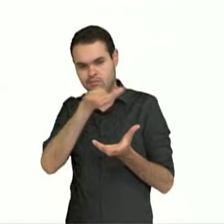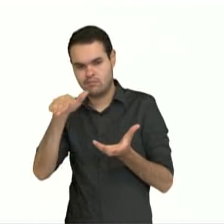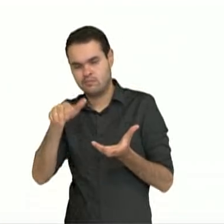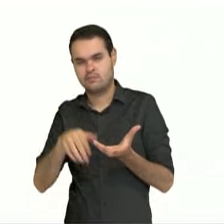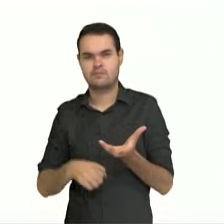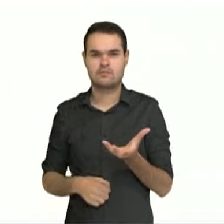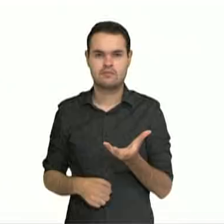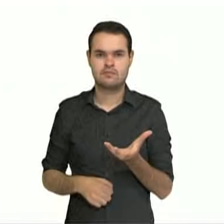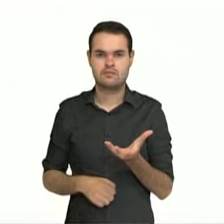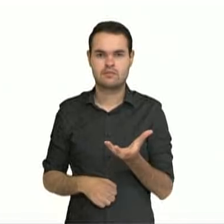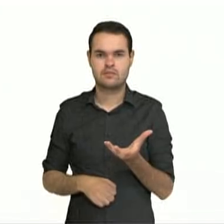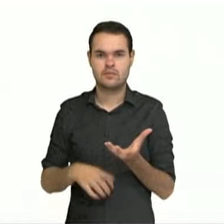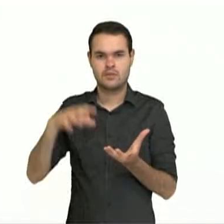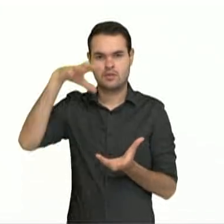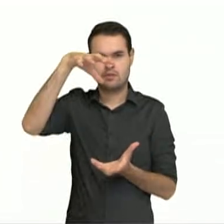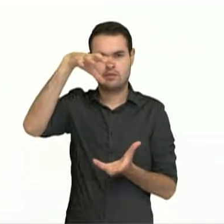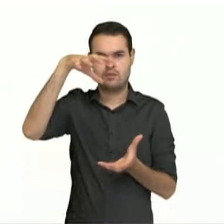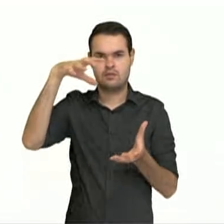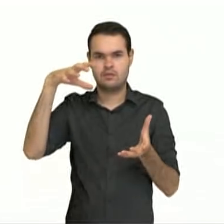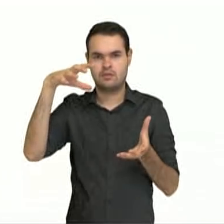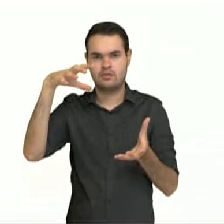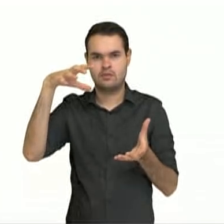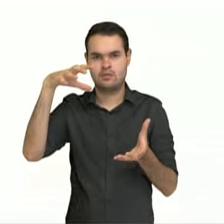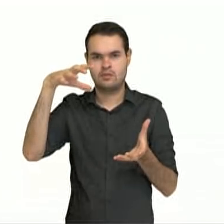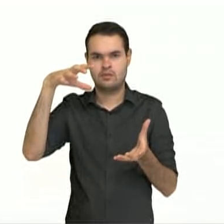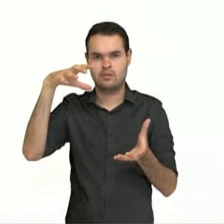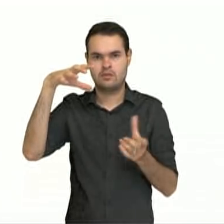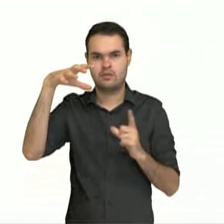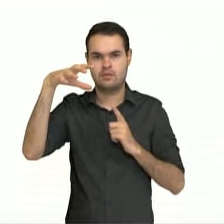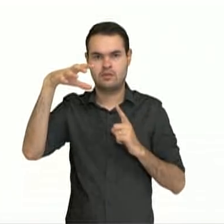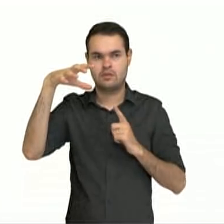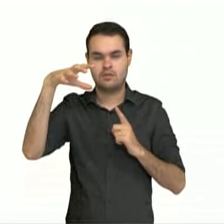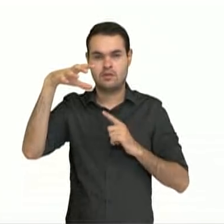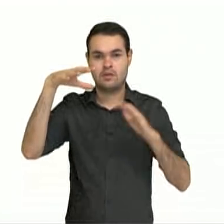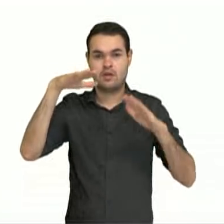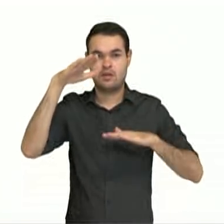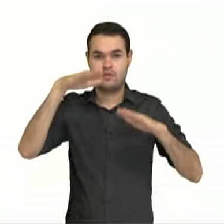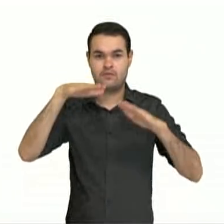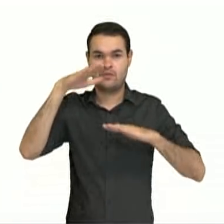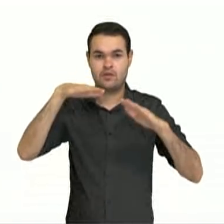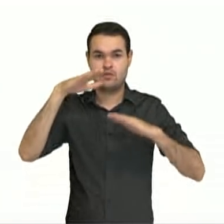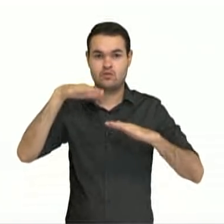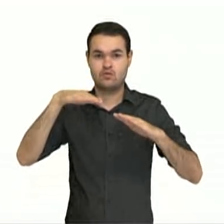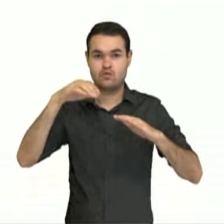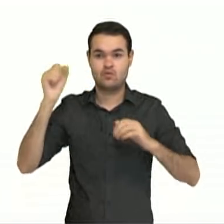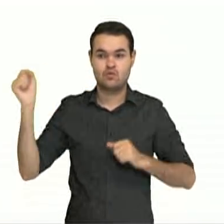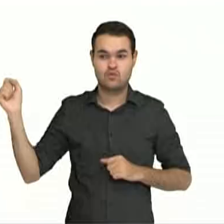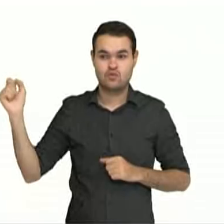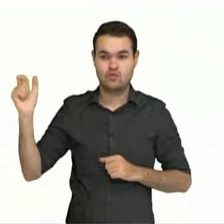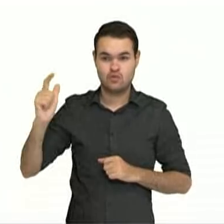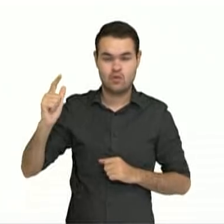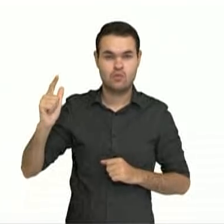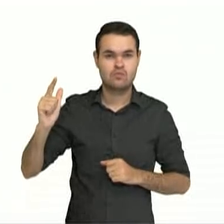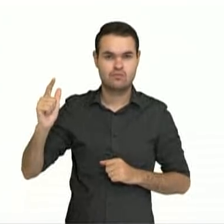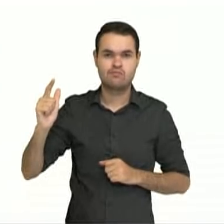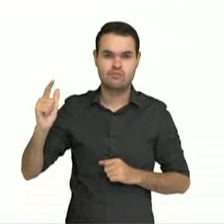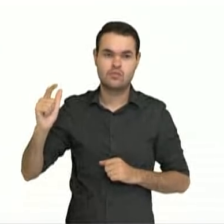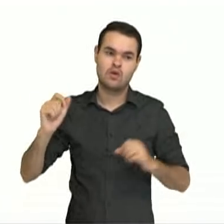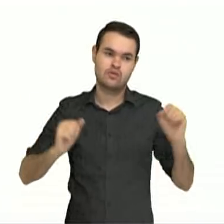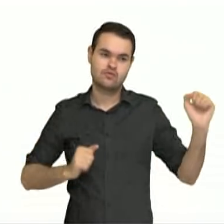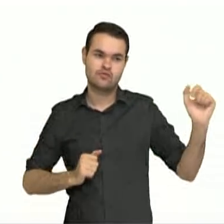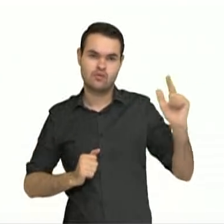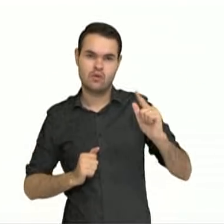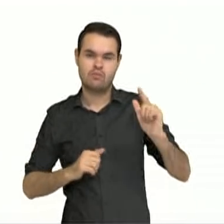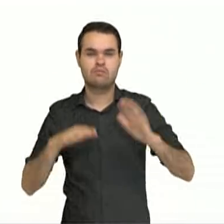Terra também está com seu eixo inclinado. Então, eu tenho o Sol aqui, a Terra está inclinada em relação ao Sol, certo? E